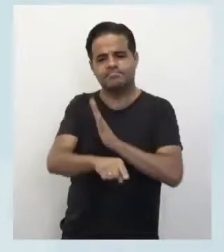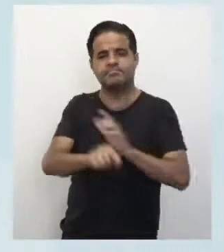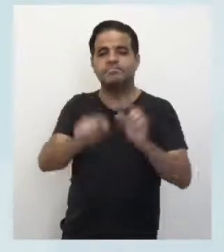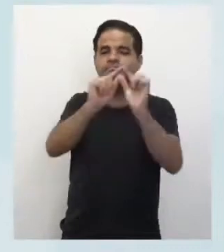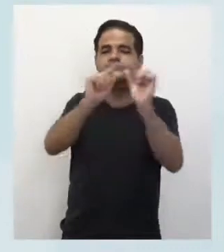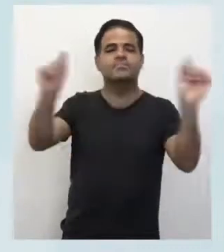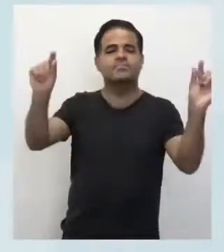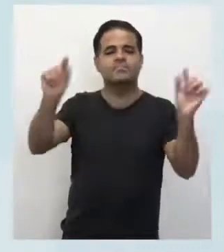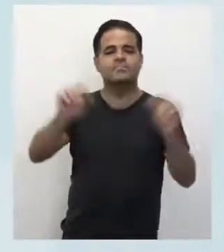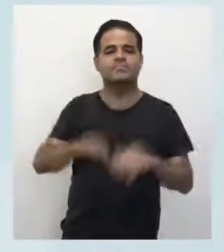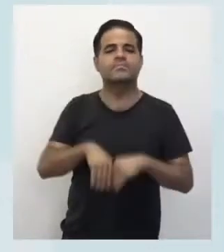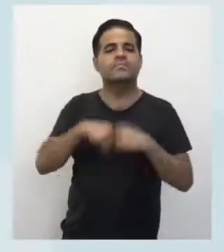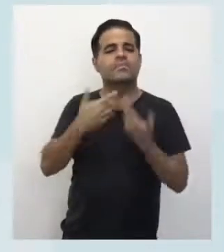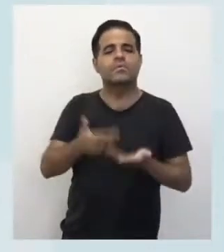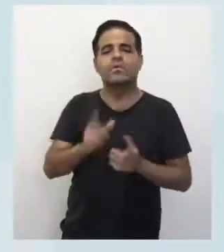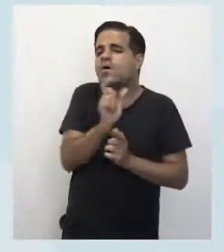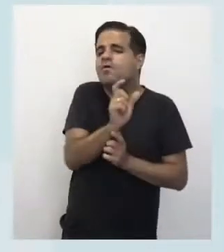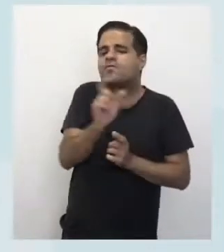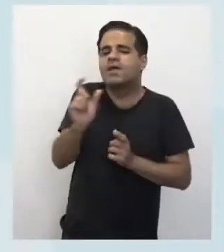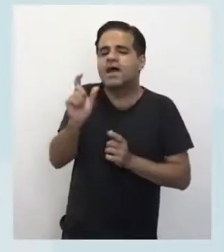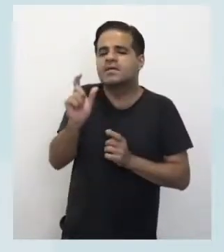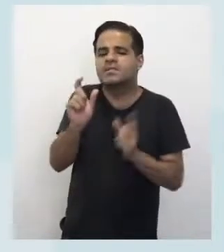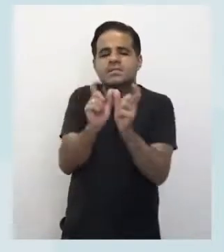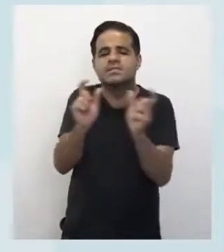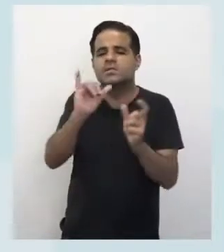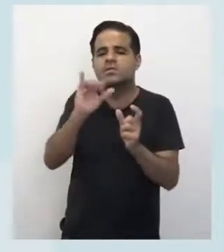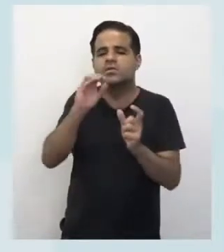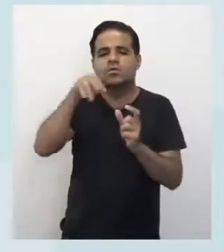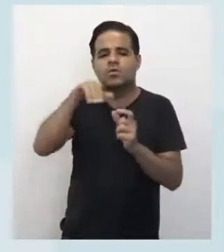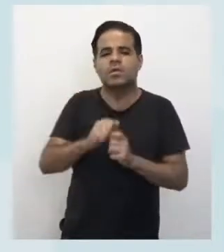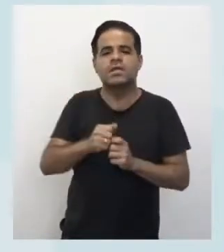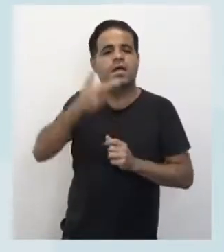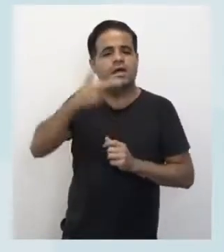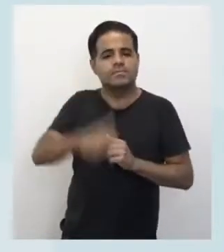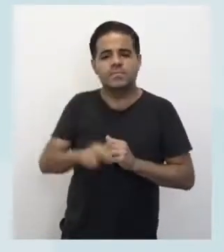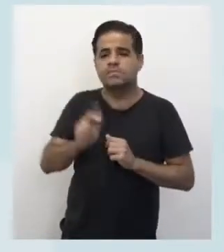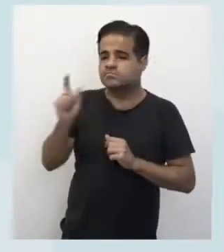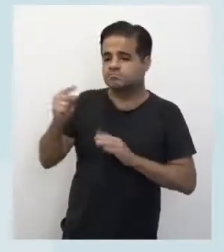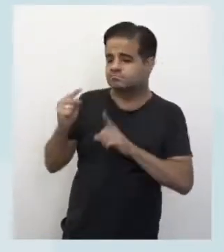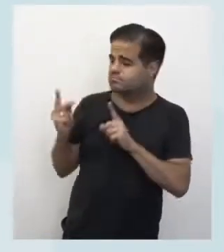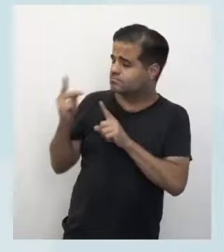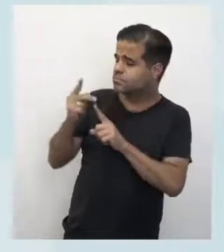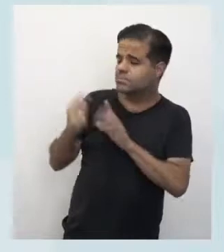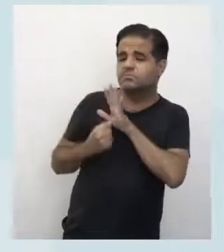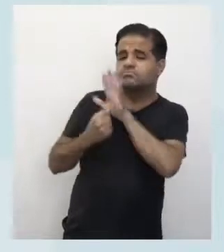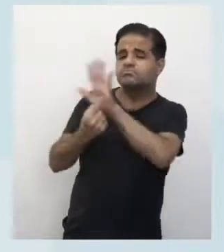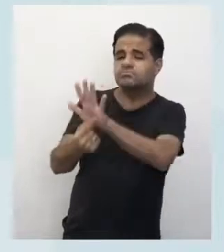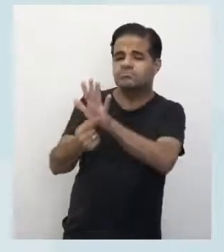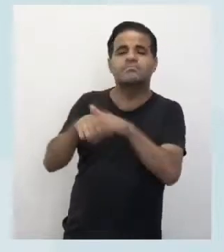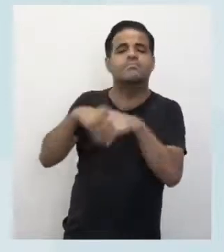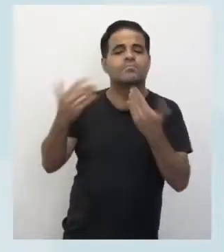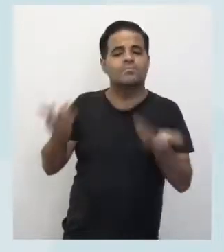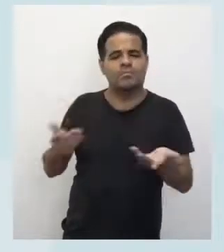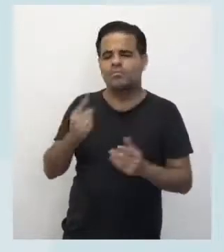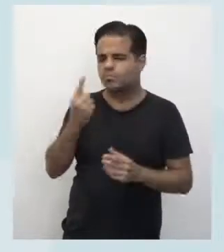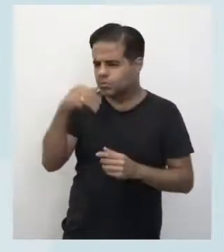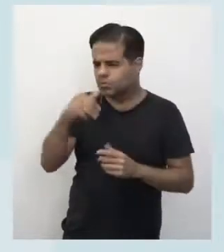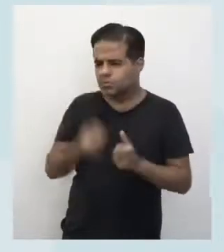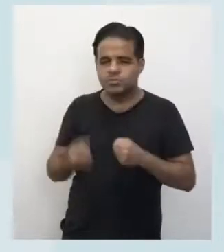tela para vocês. Qual é a frase icônica repetida pelo personagem abaixo? 1 minutinho a gente retorna, galera.